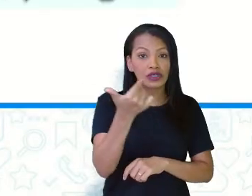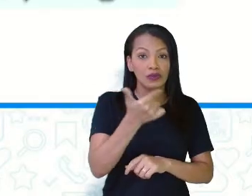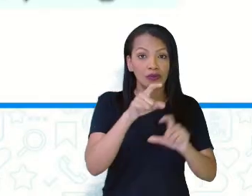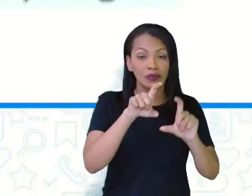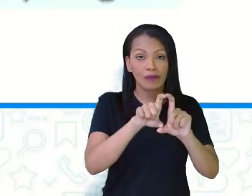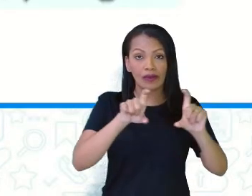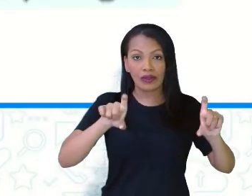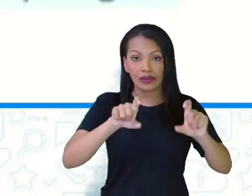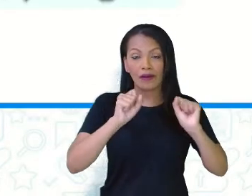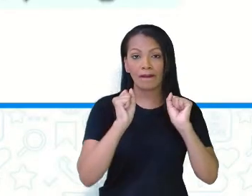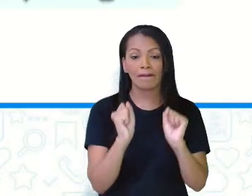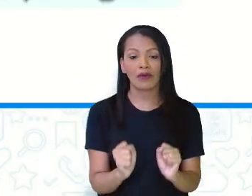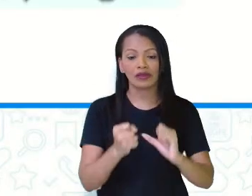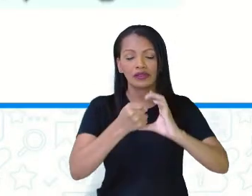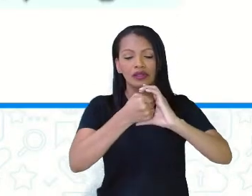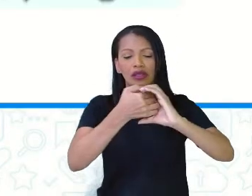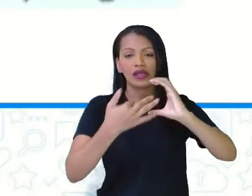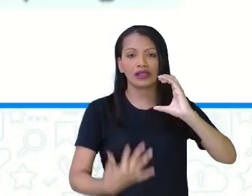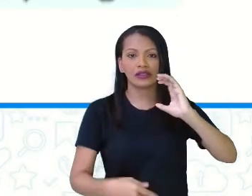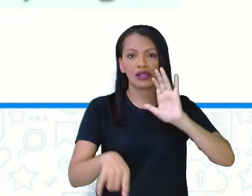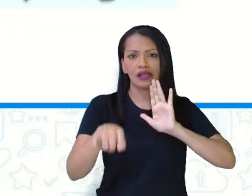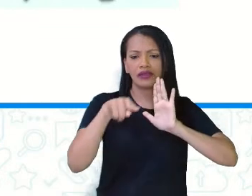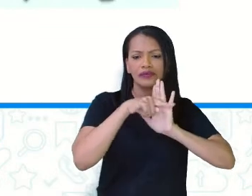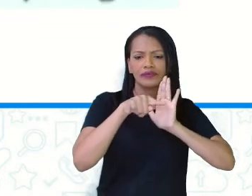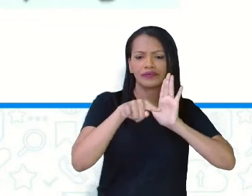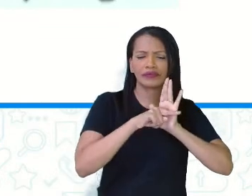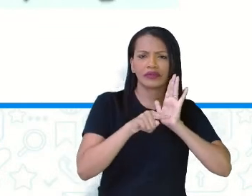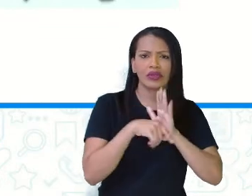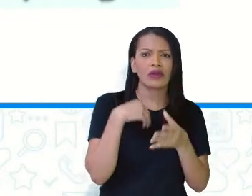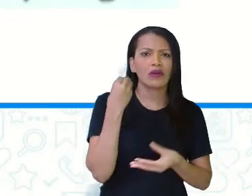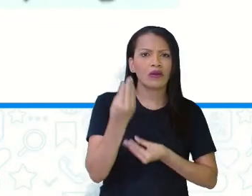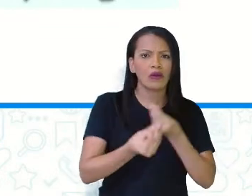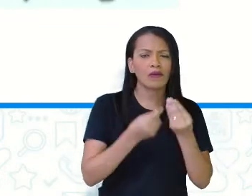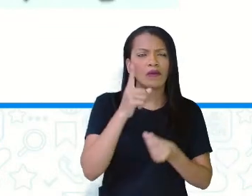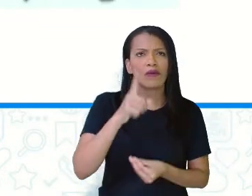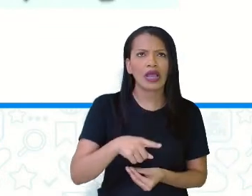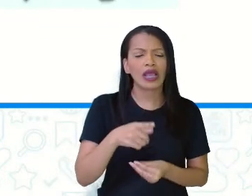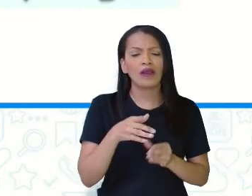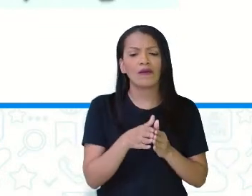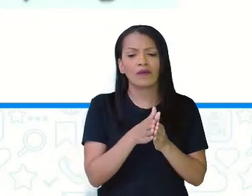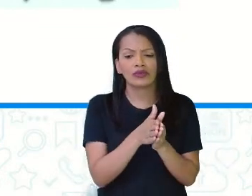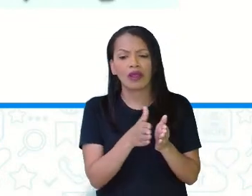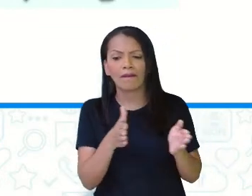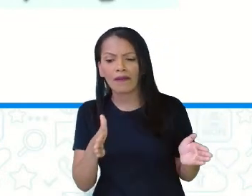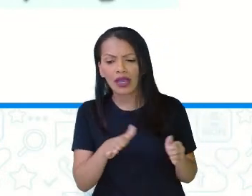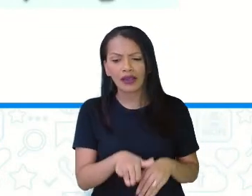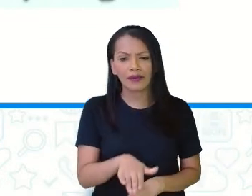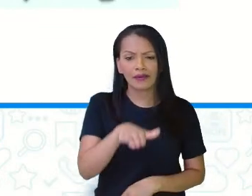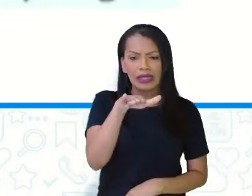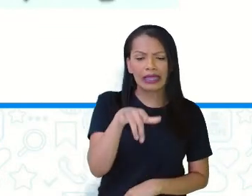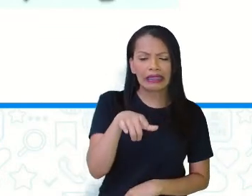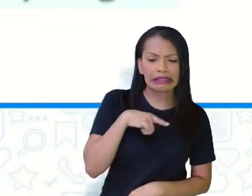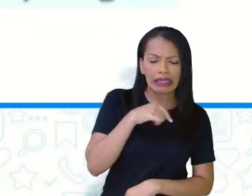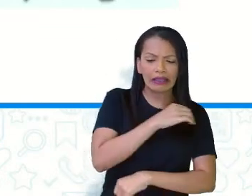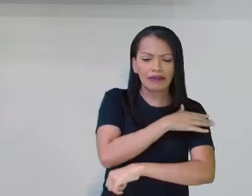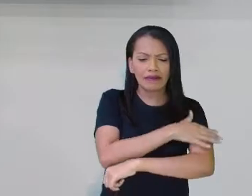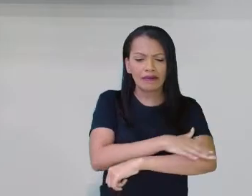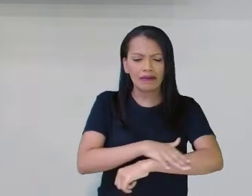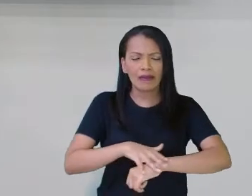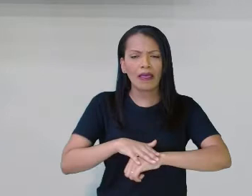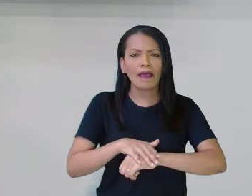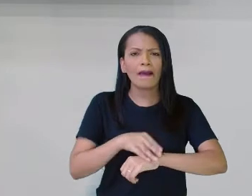pode colocar as características físicas, como ele é, qual o tamanho, qual a pelagem, se ele tem pelo, se ele tem